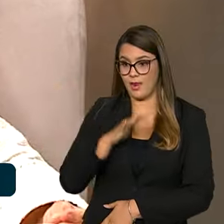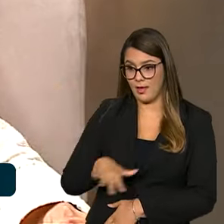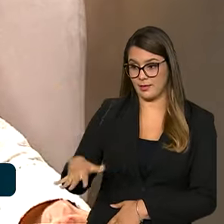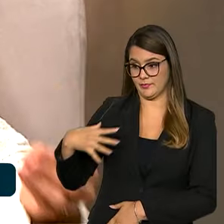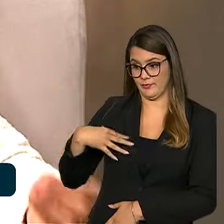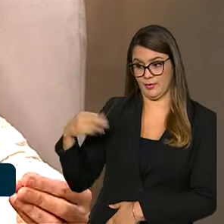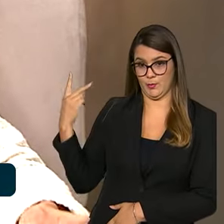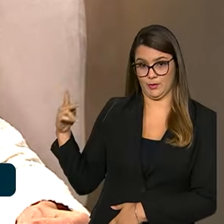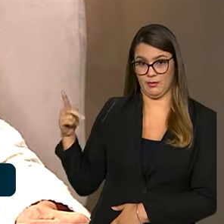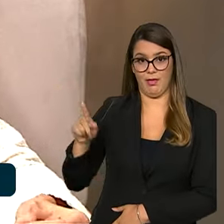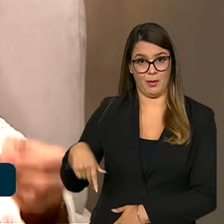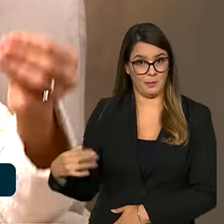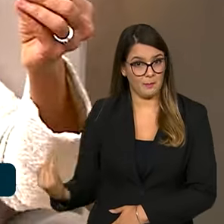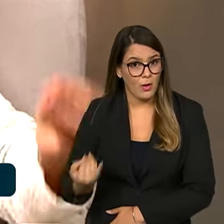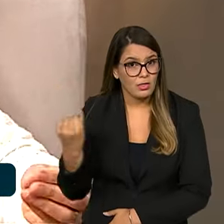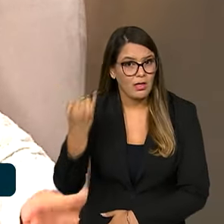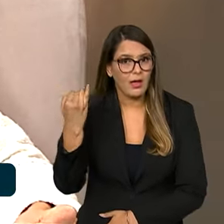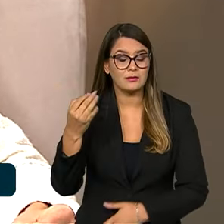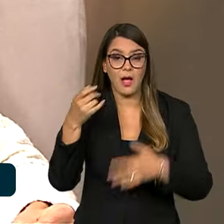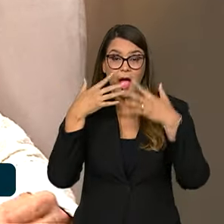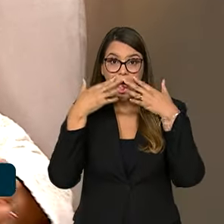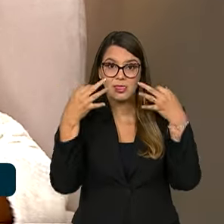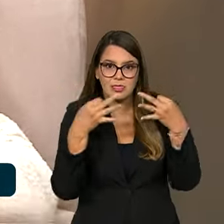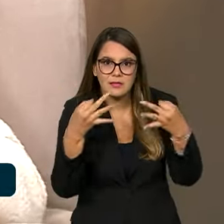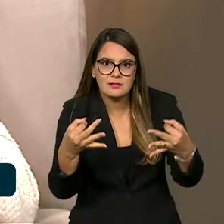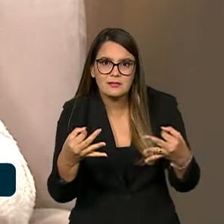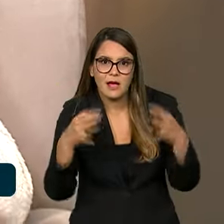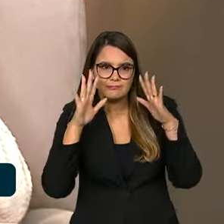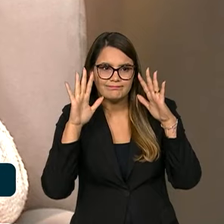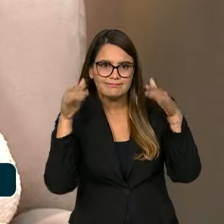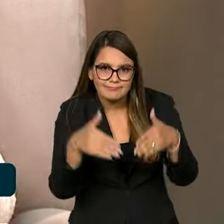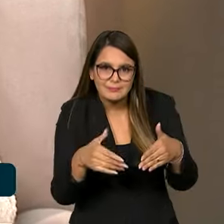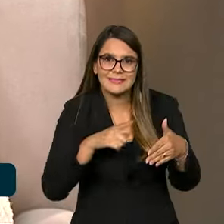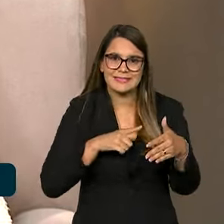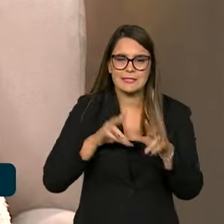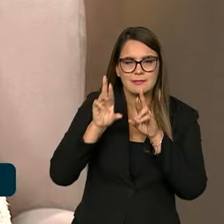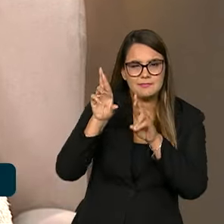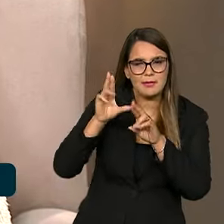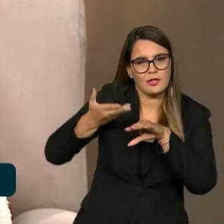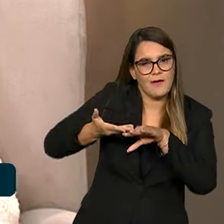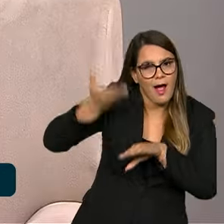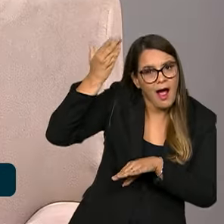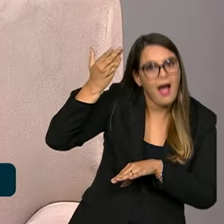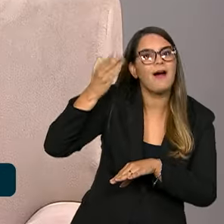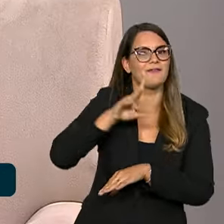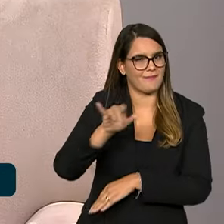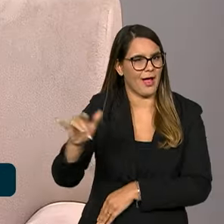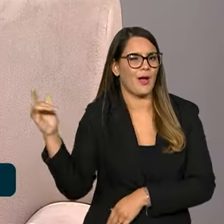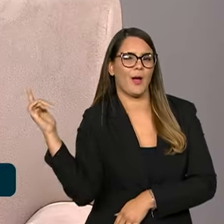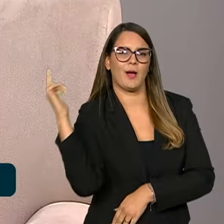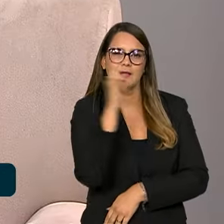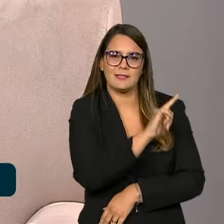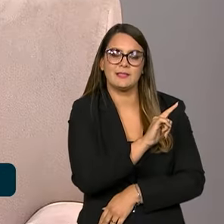filho deles é importante que eles estão prestando atenção nisso que eles estão com expectativas altas de que ele consiga